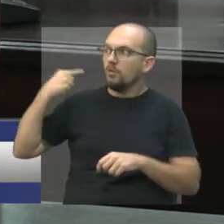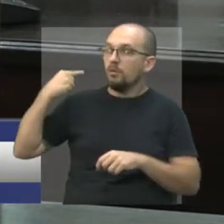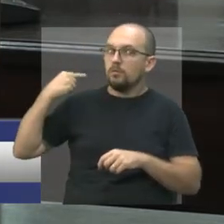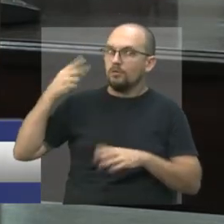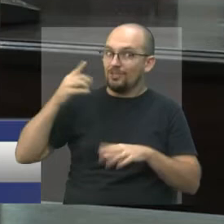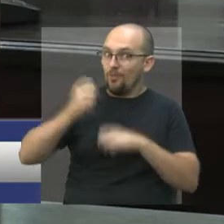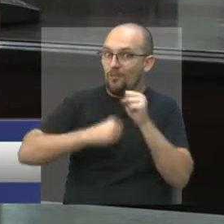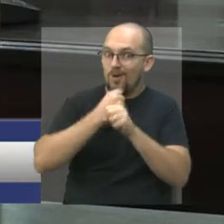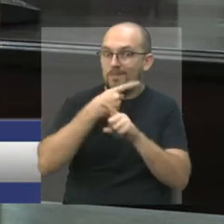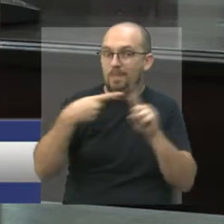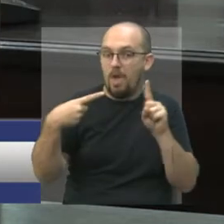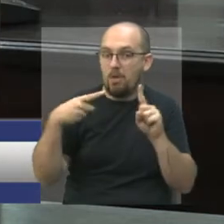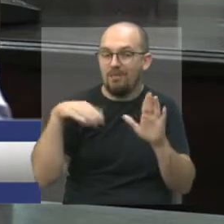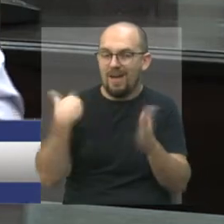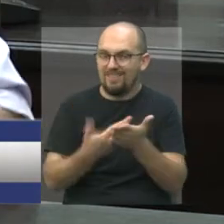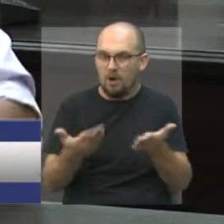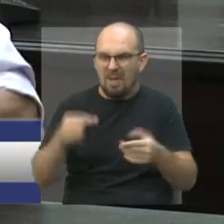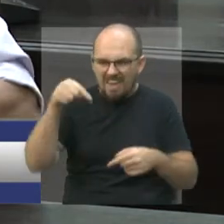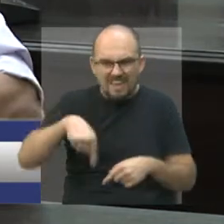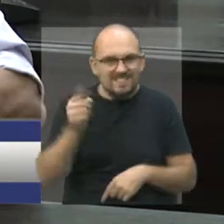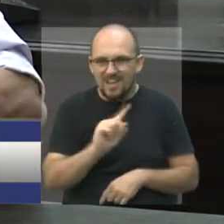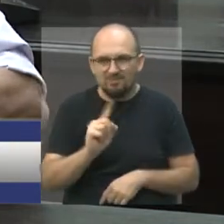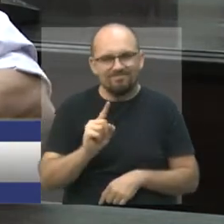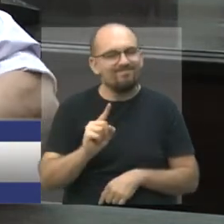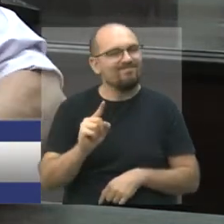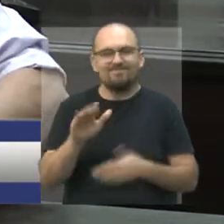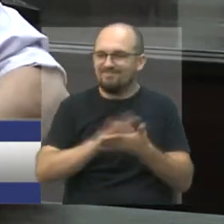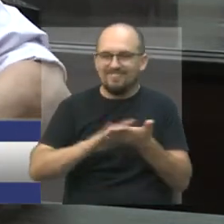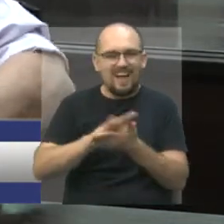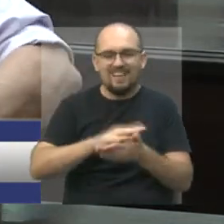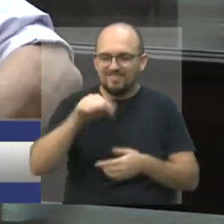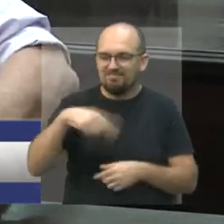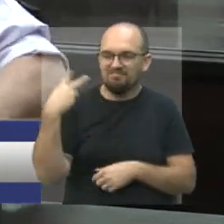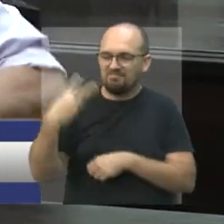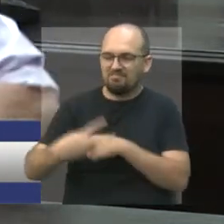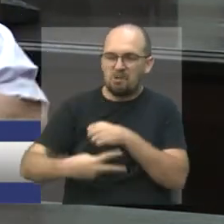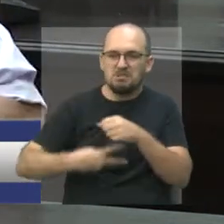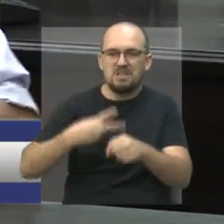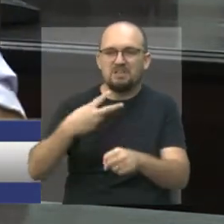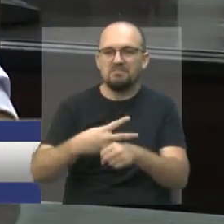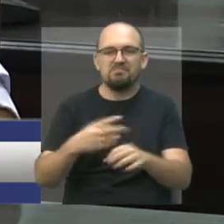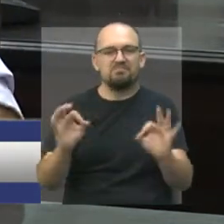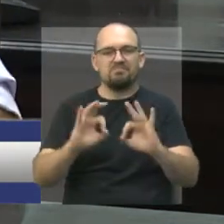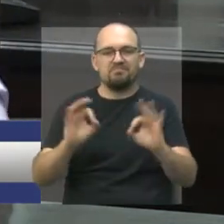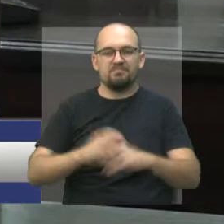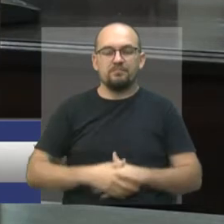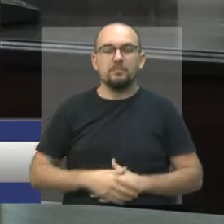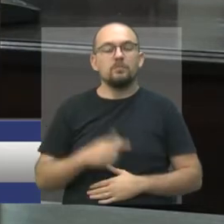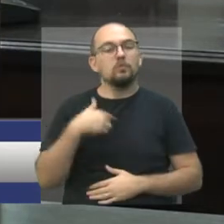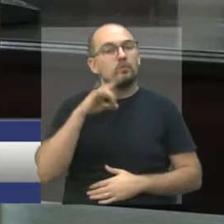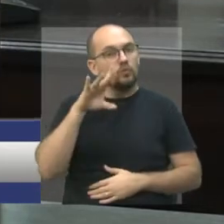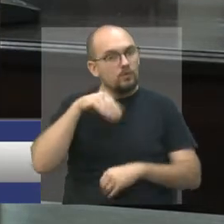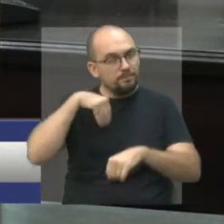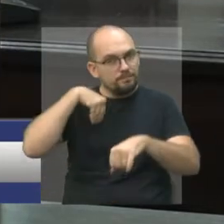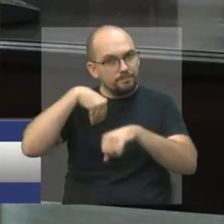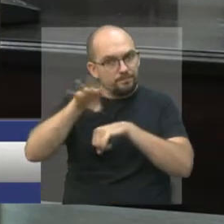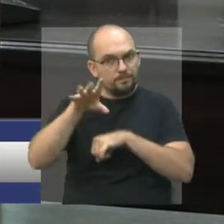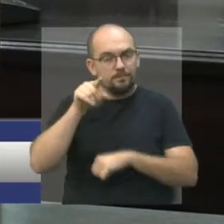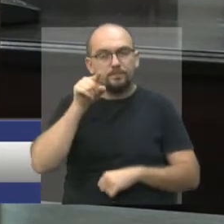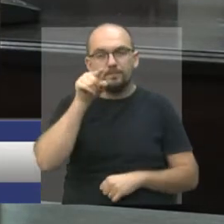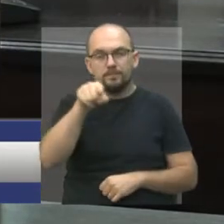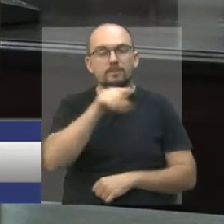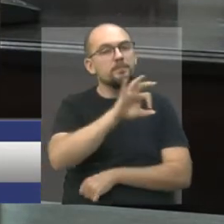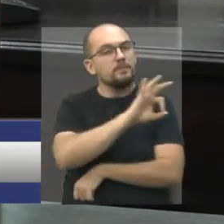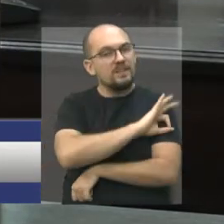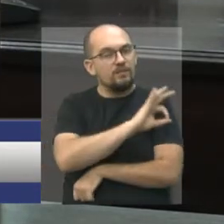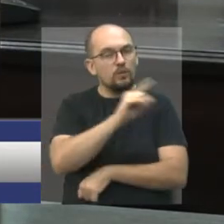E esse ano não sai nada. Então, senhor presidente, eu queria deixar aqui só o meu alerta para Vossa